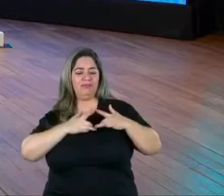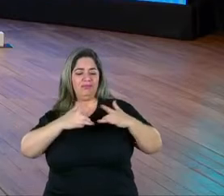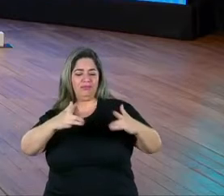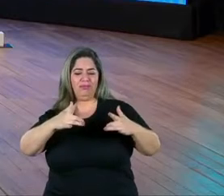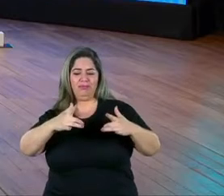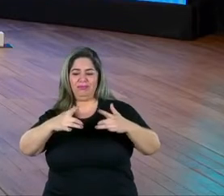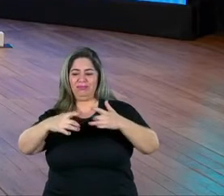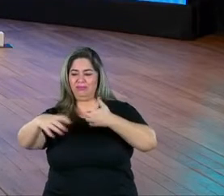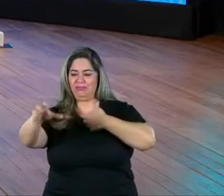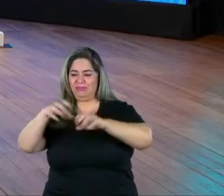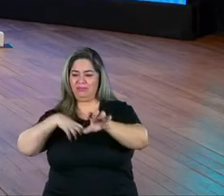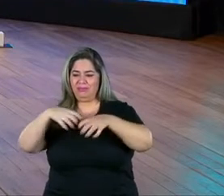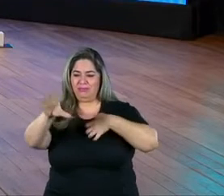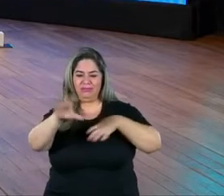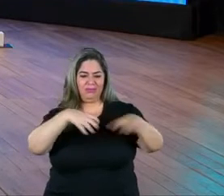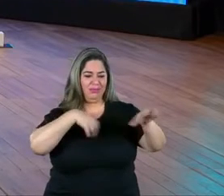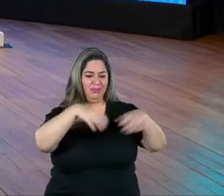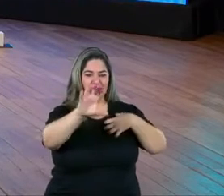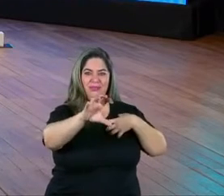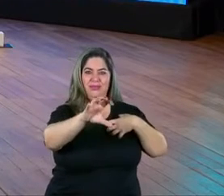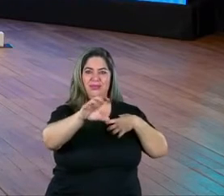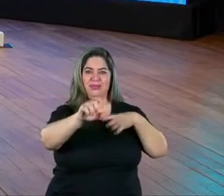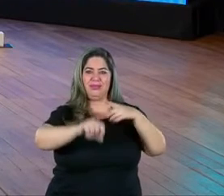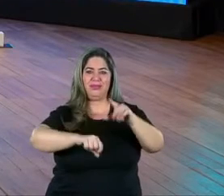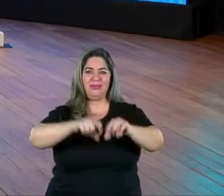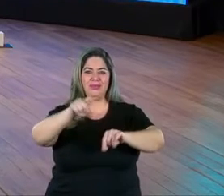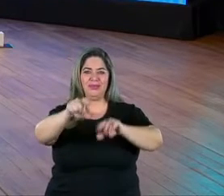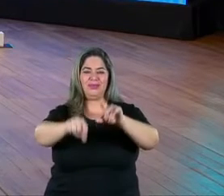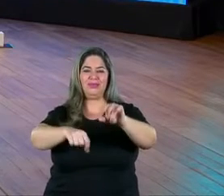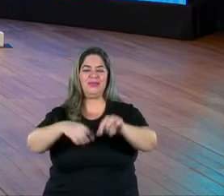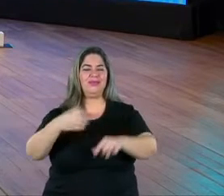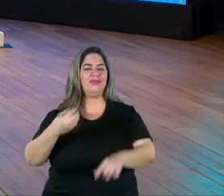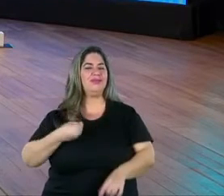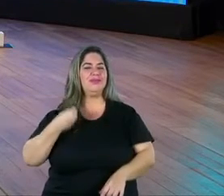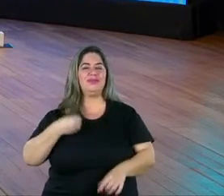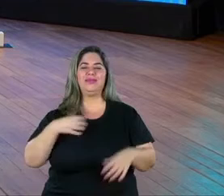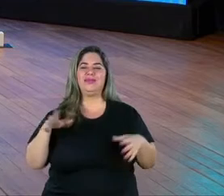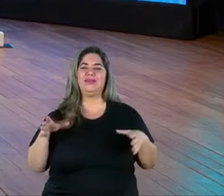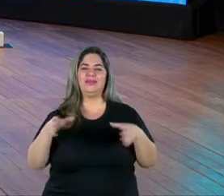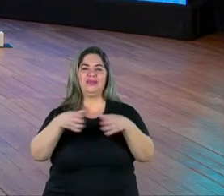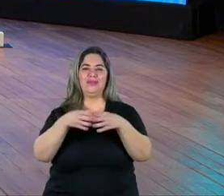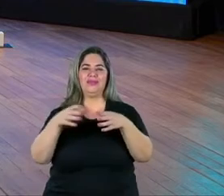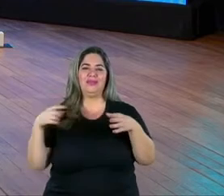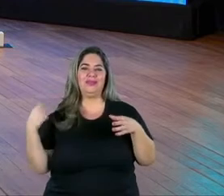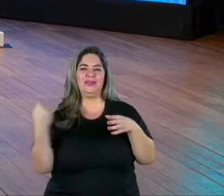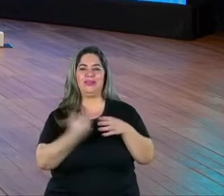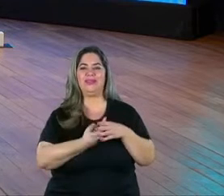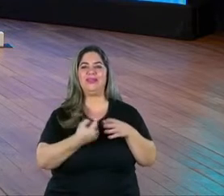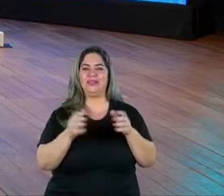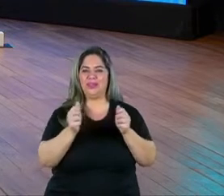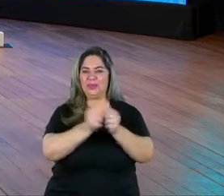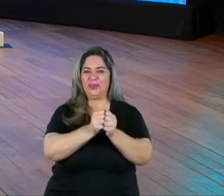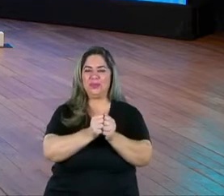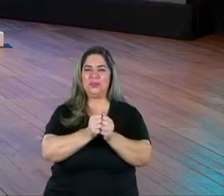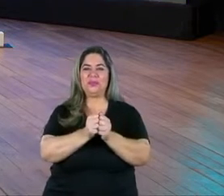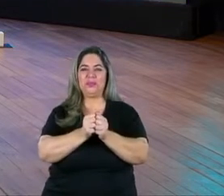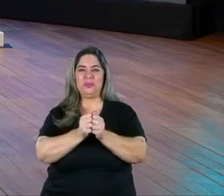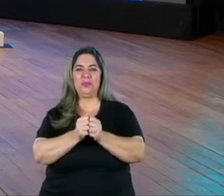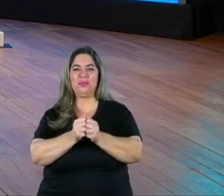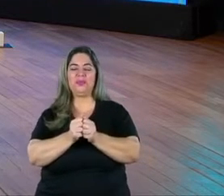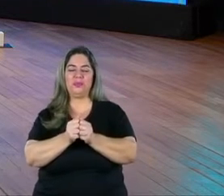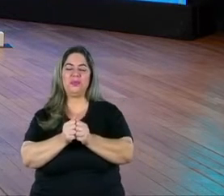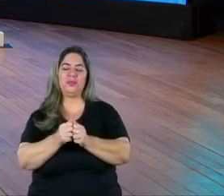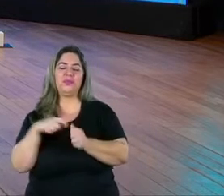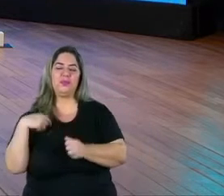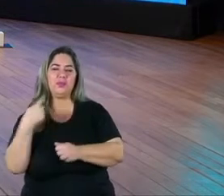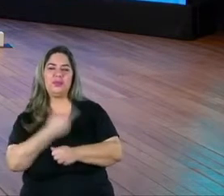outro, que fornece sentido à vida em comum. Não adianta negociar, nós somos caminhantes sem